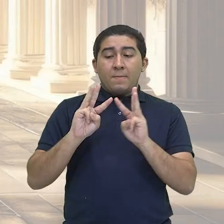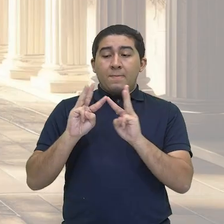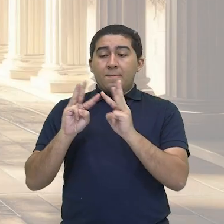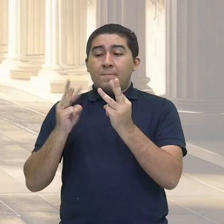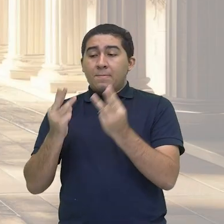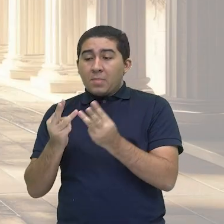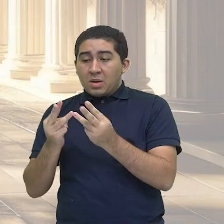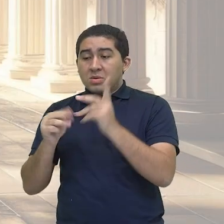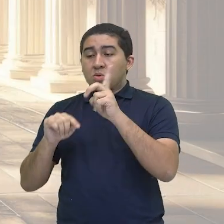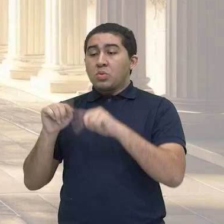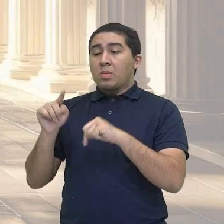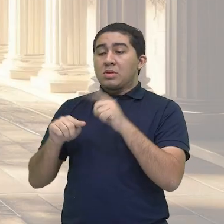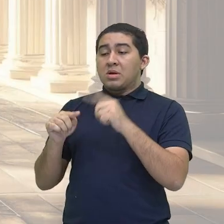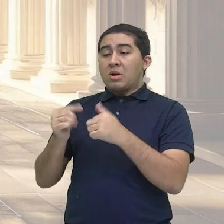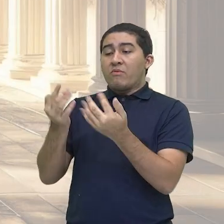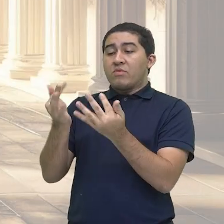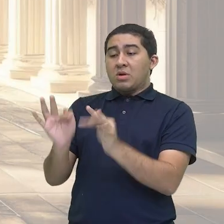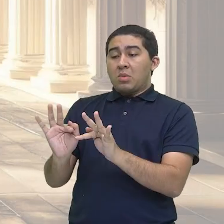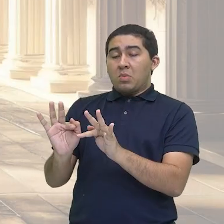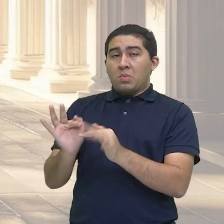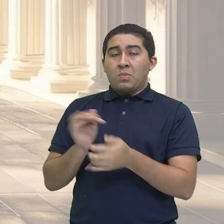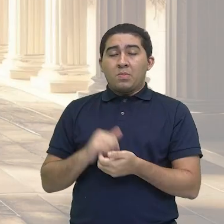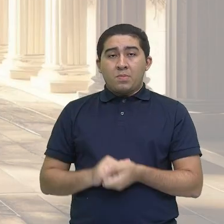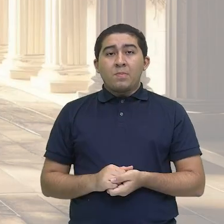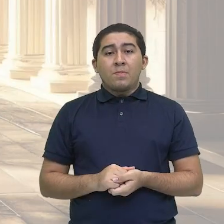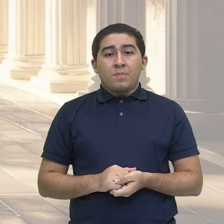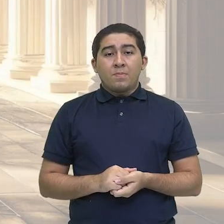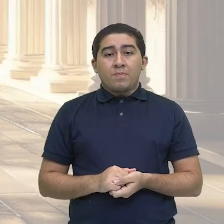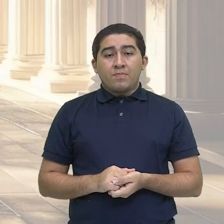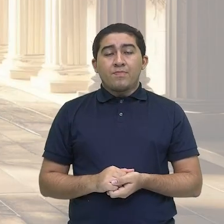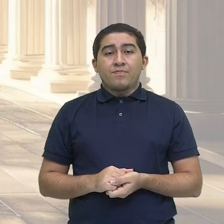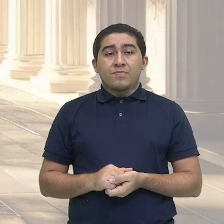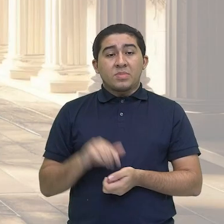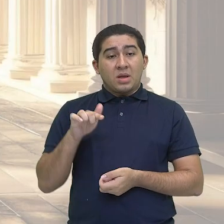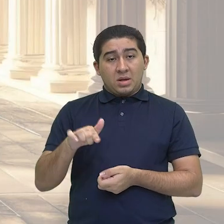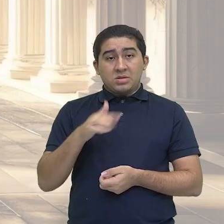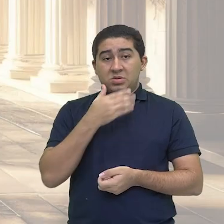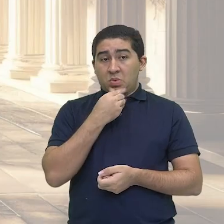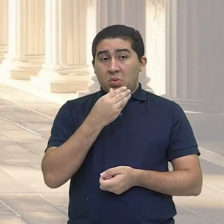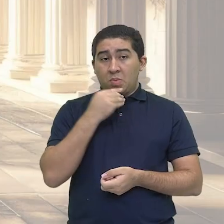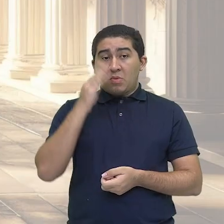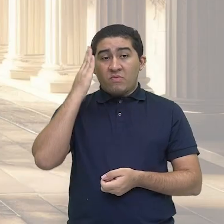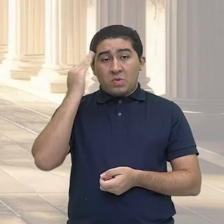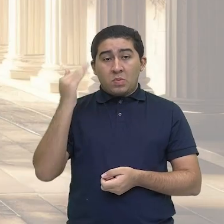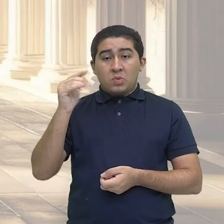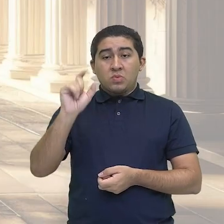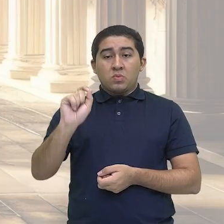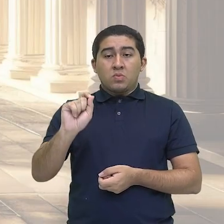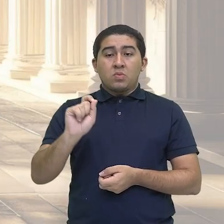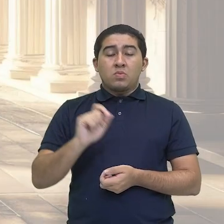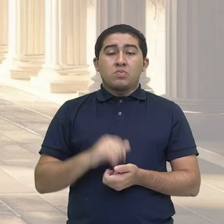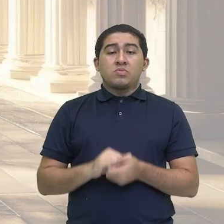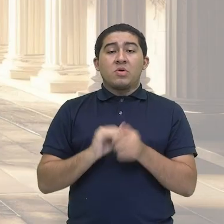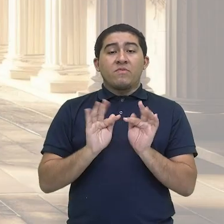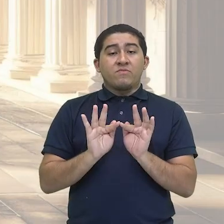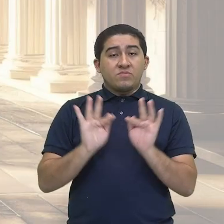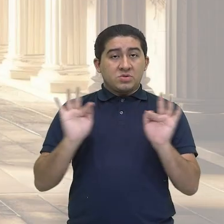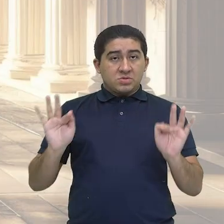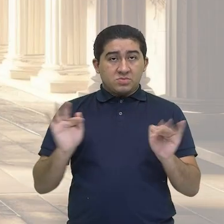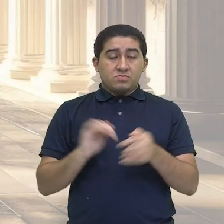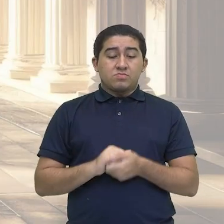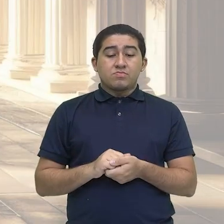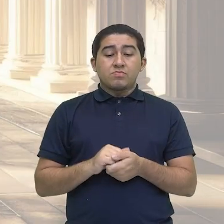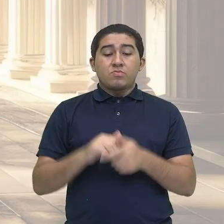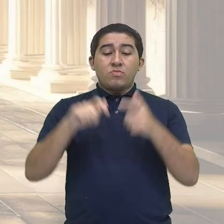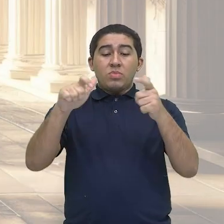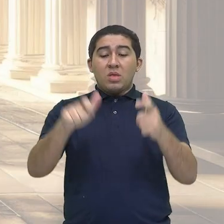dos produtos gerados. Lavoisier, ele ficou conhecido pela frase: na